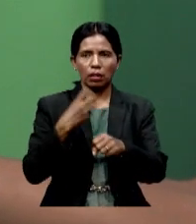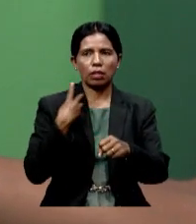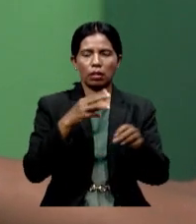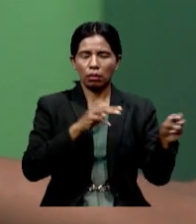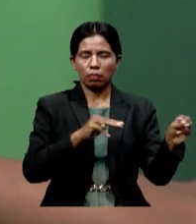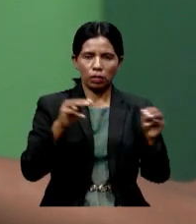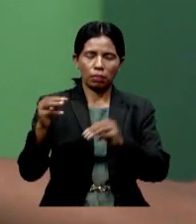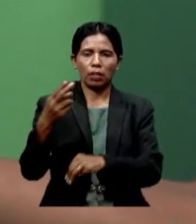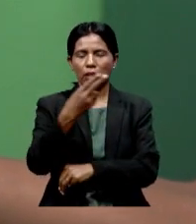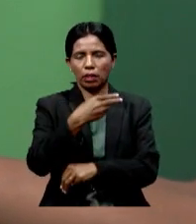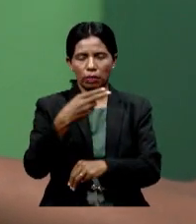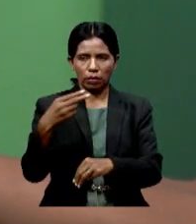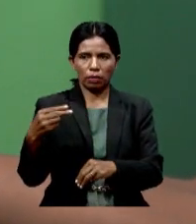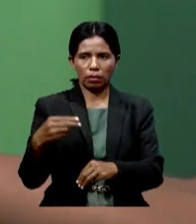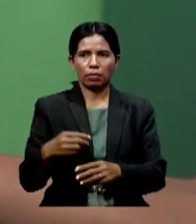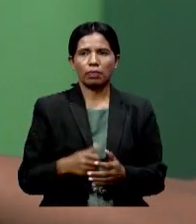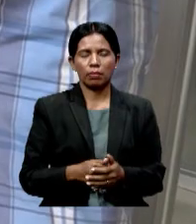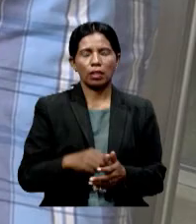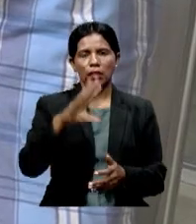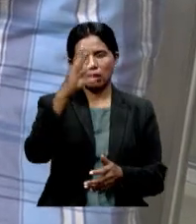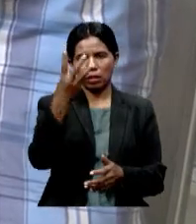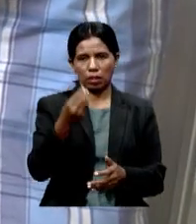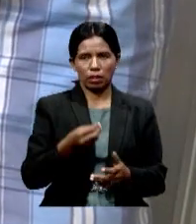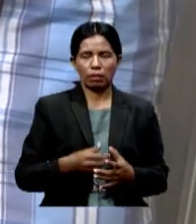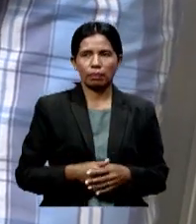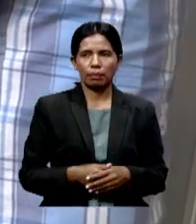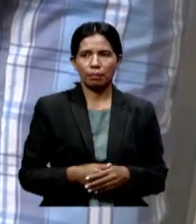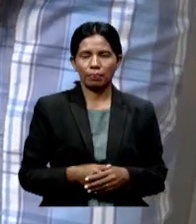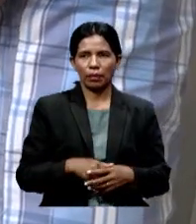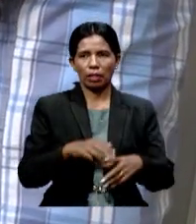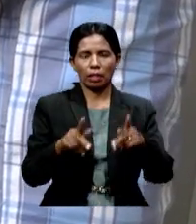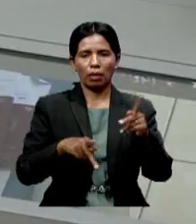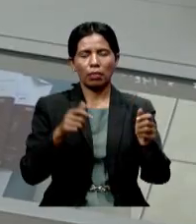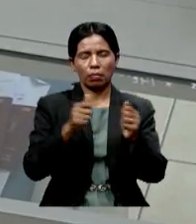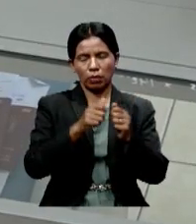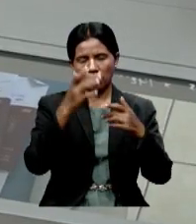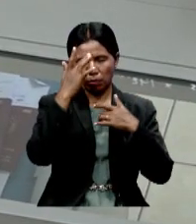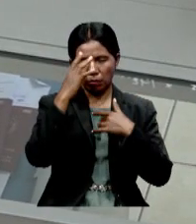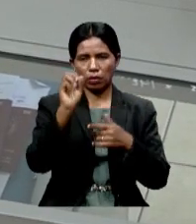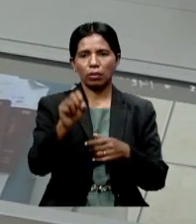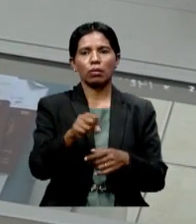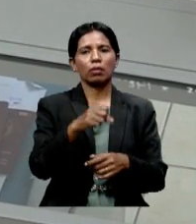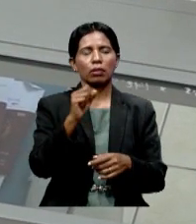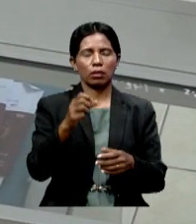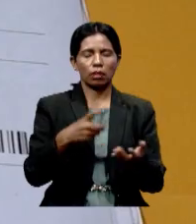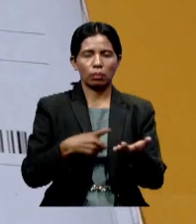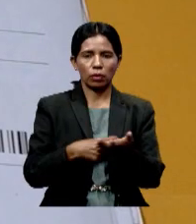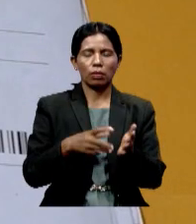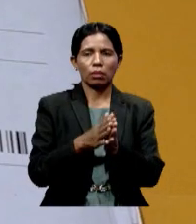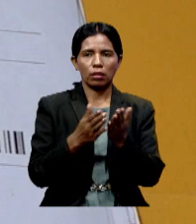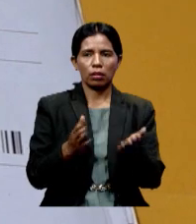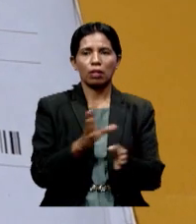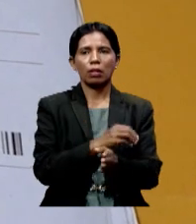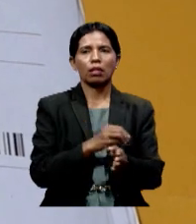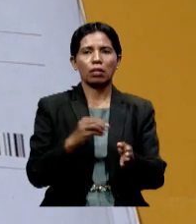Indonesia ba ya Siloam Jakarta. Pasiente sa nolo resing nebe pasaporte la iha governo facilita ho